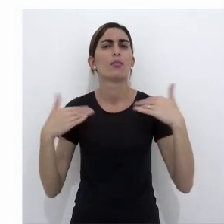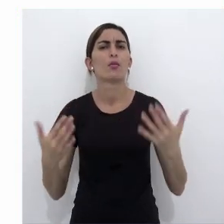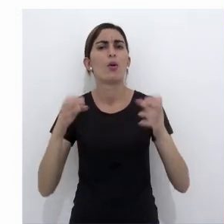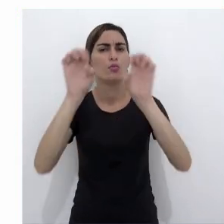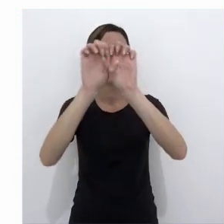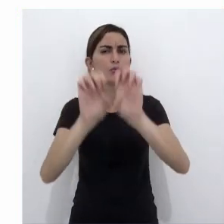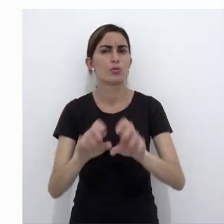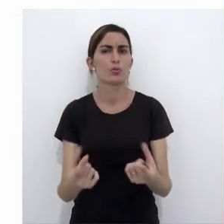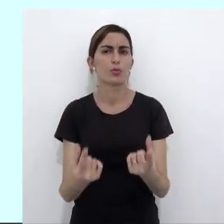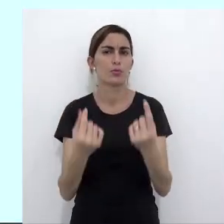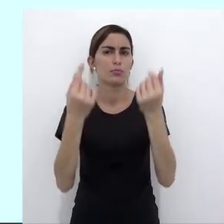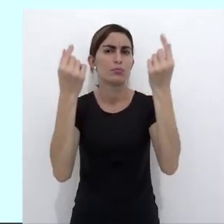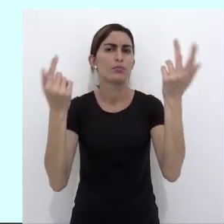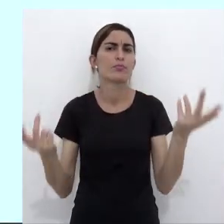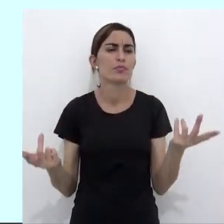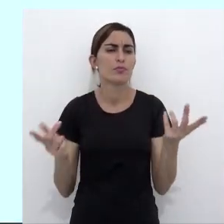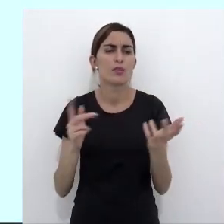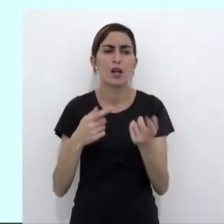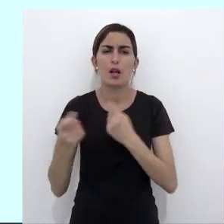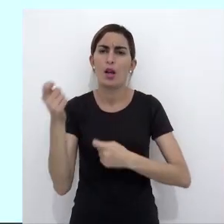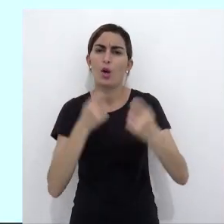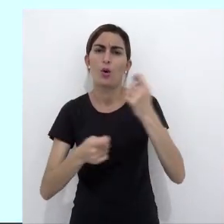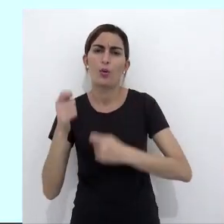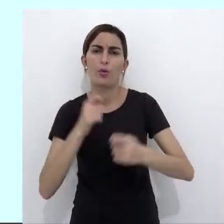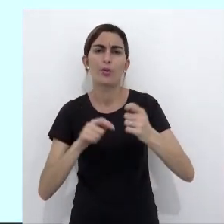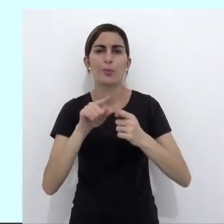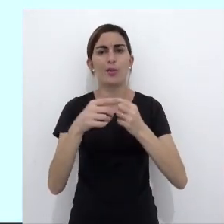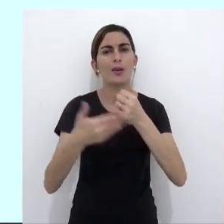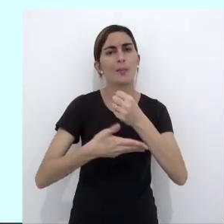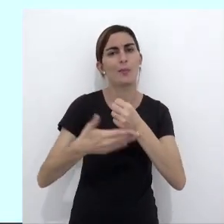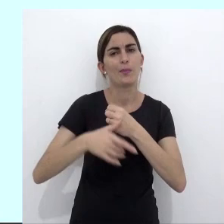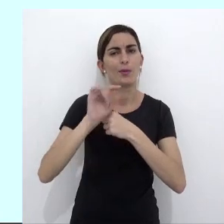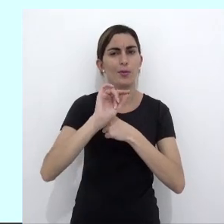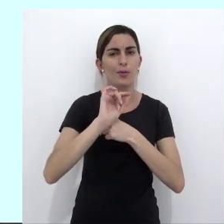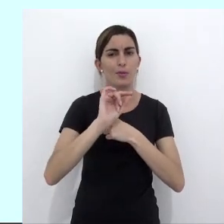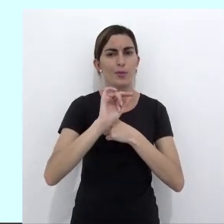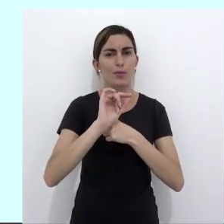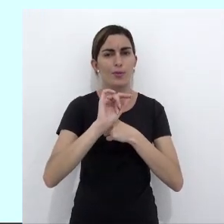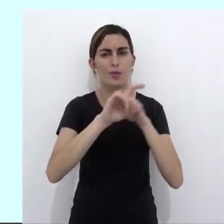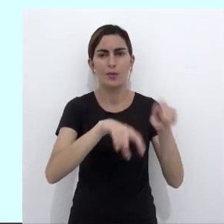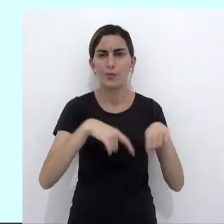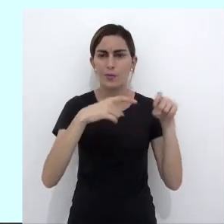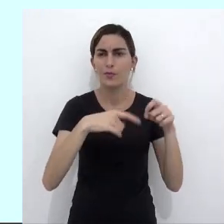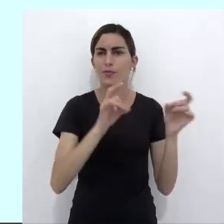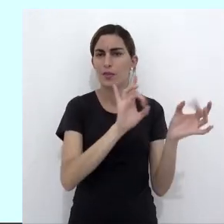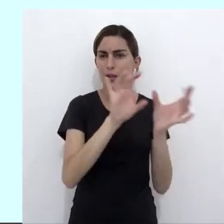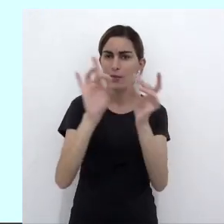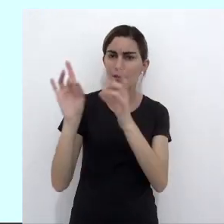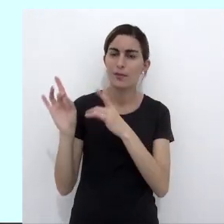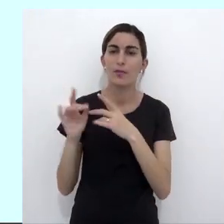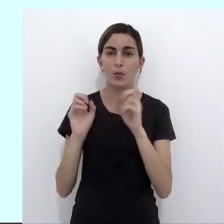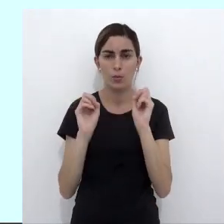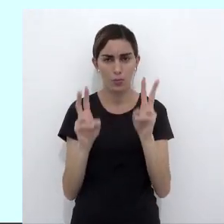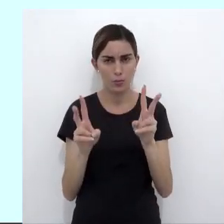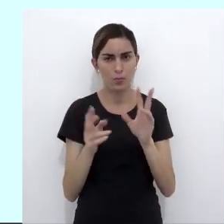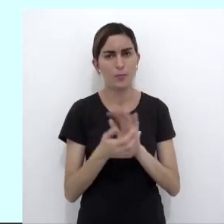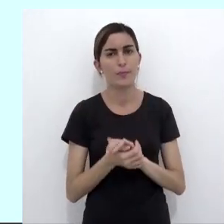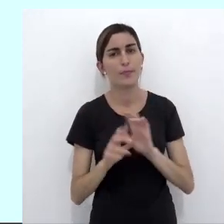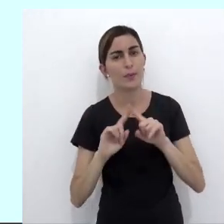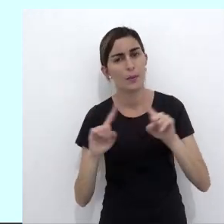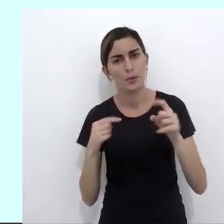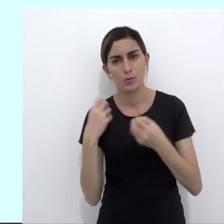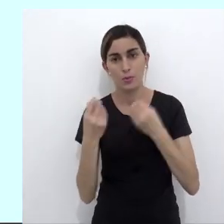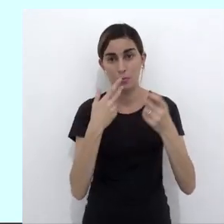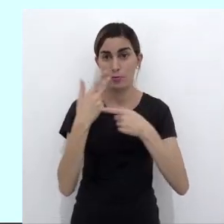nacional? Era, na realidade, uma economia baseada na agricultura de exportação. Ok? Mas, como já falei